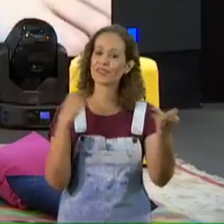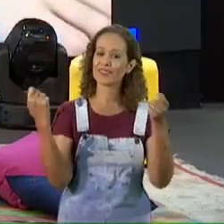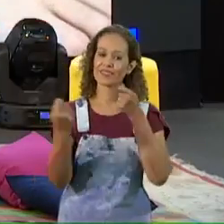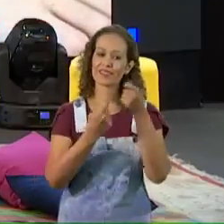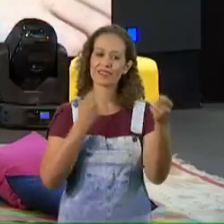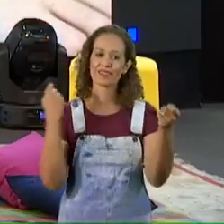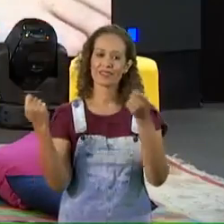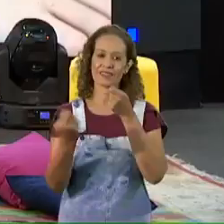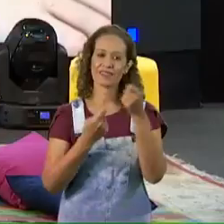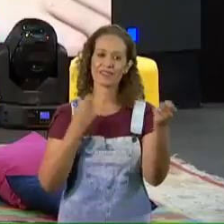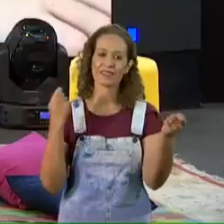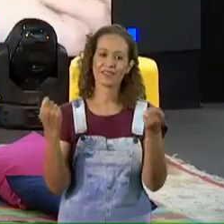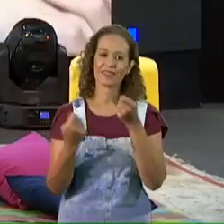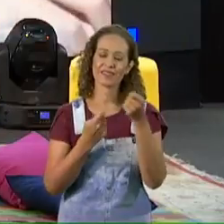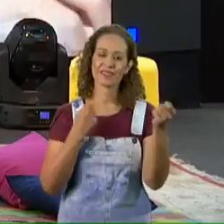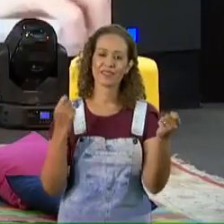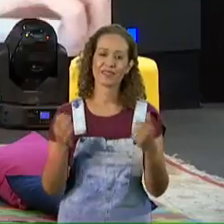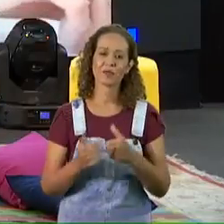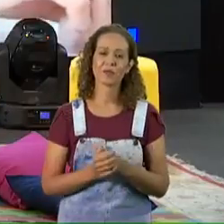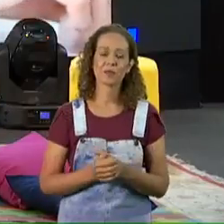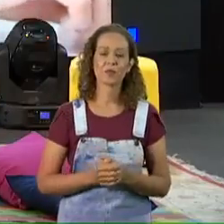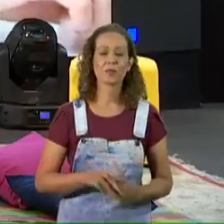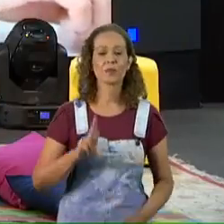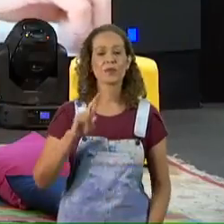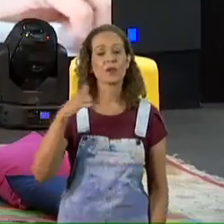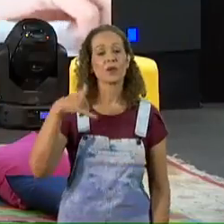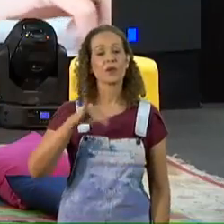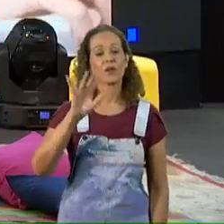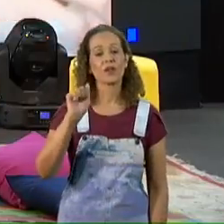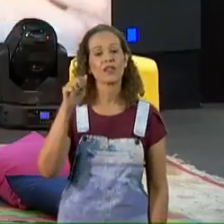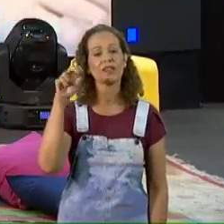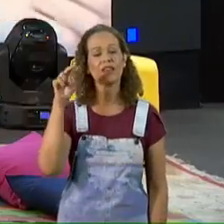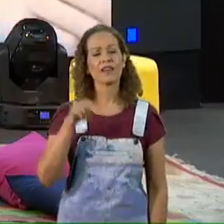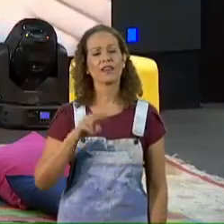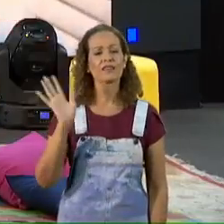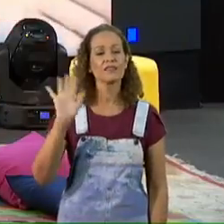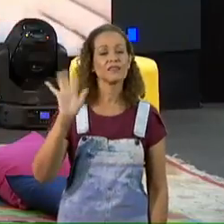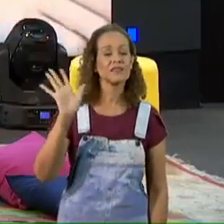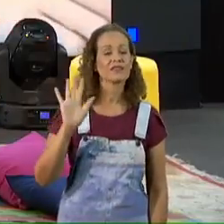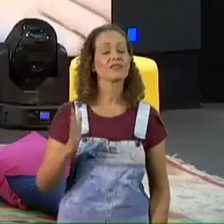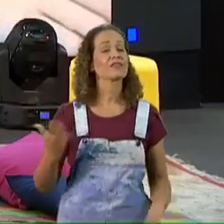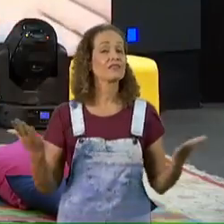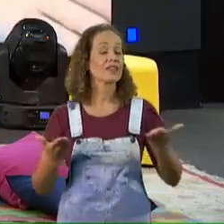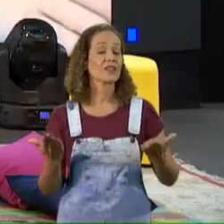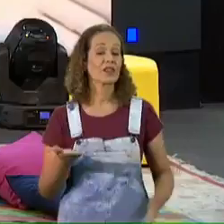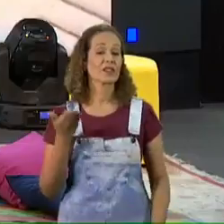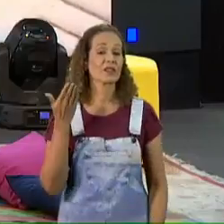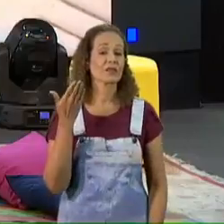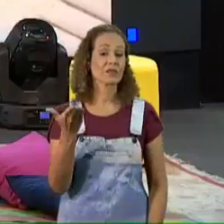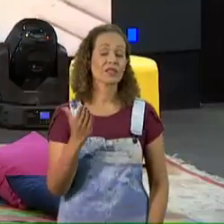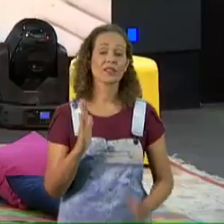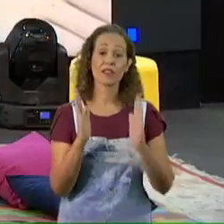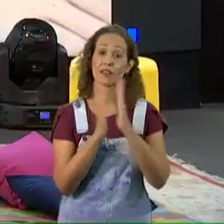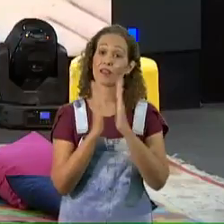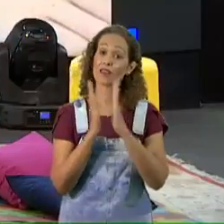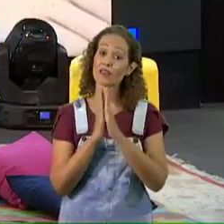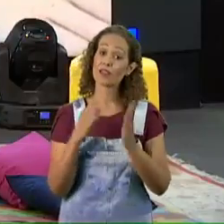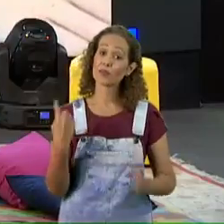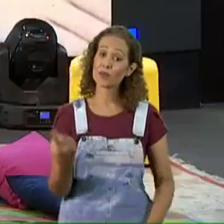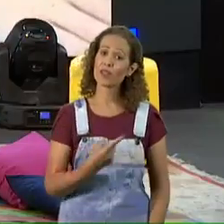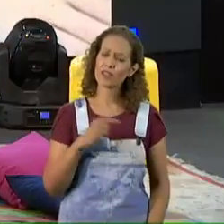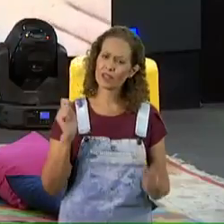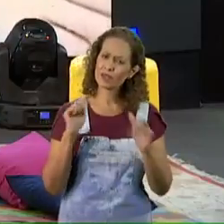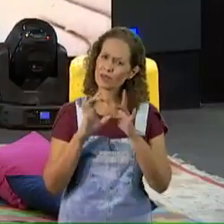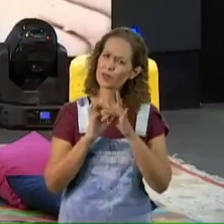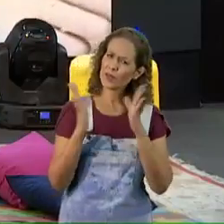Aleluia. Ô, Eu Rian. estou lutando, vida. Ô, Rian, agora eu quero que você faça uma oração por nós. Você